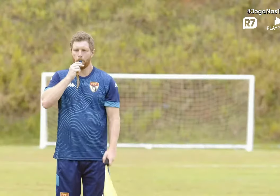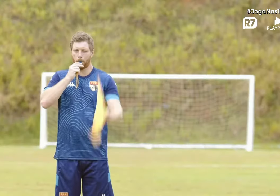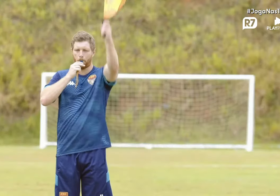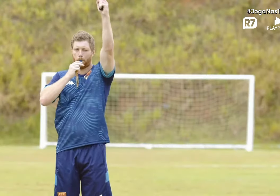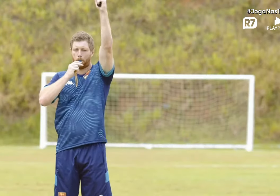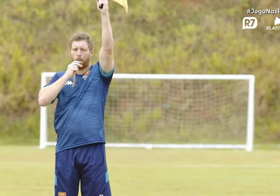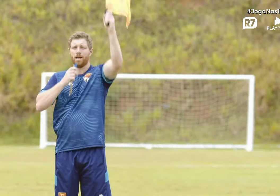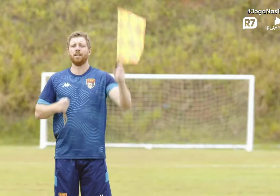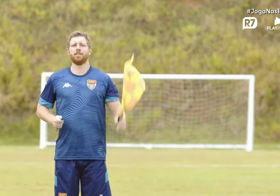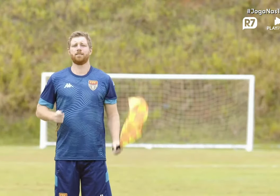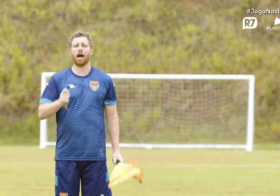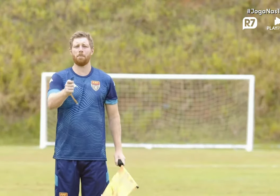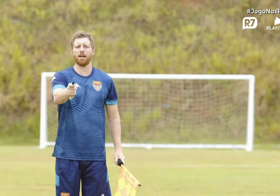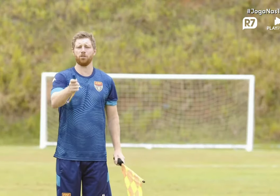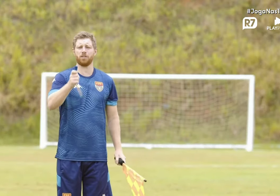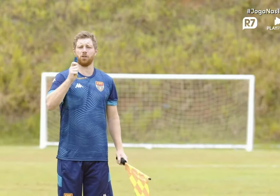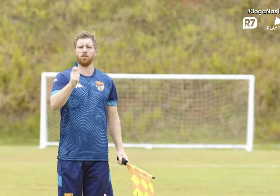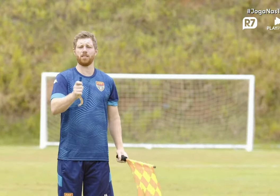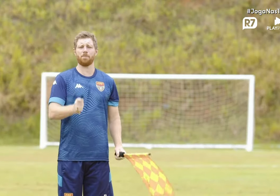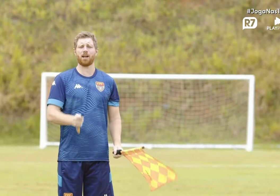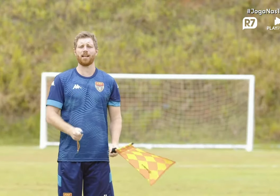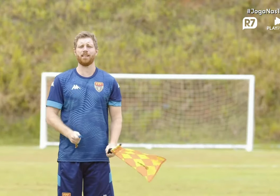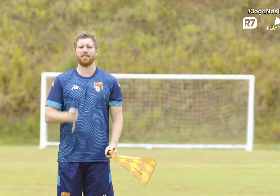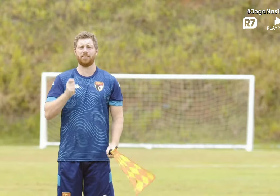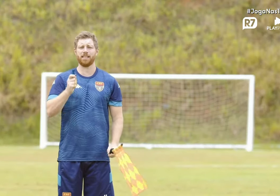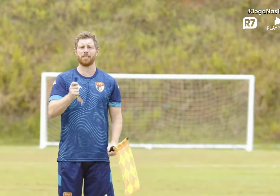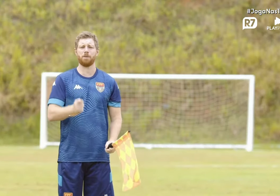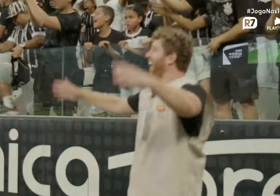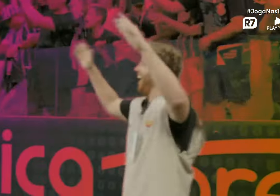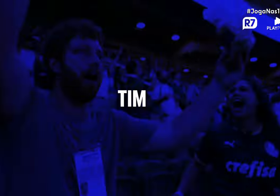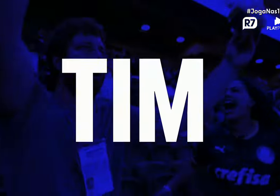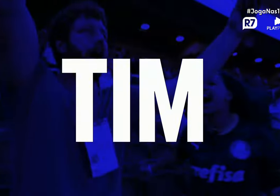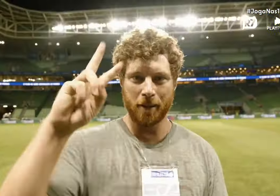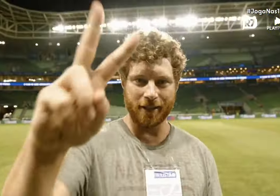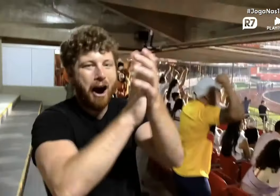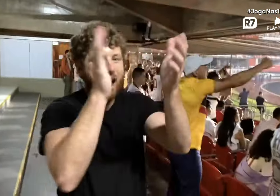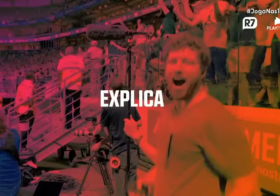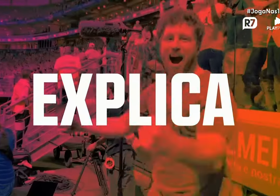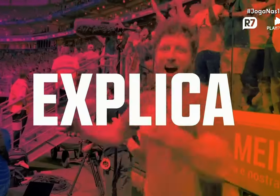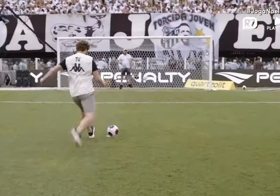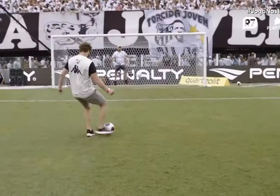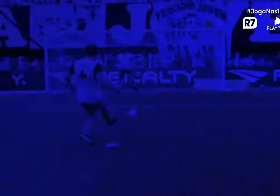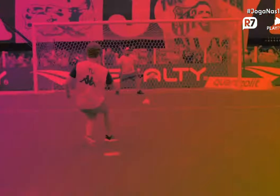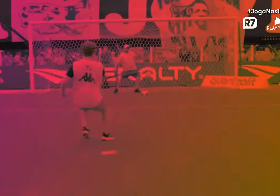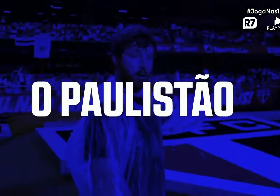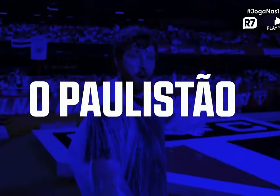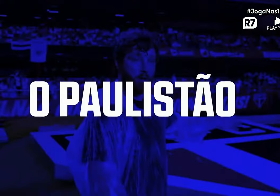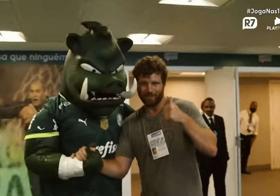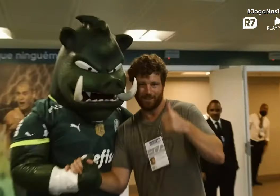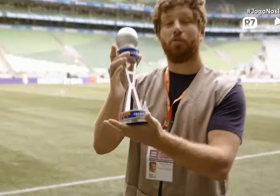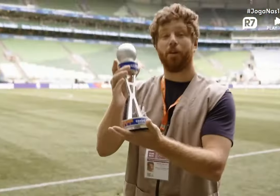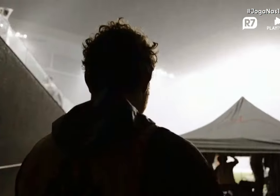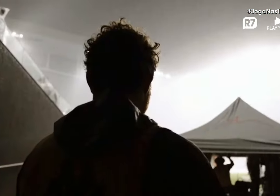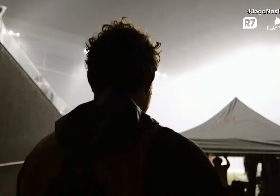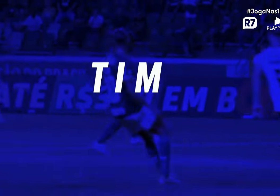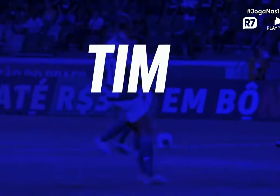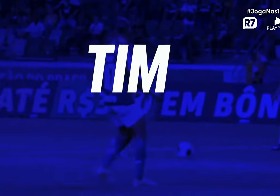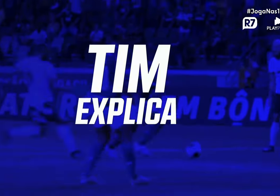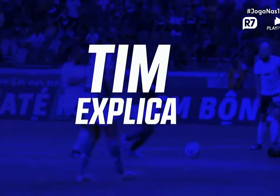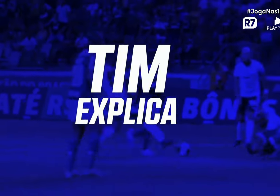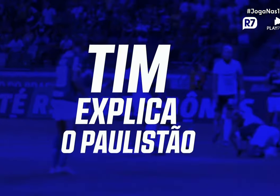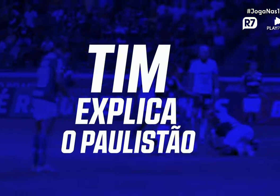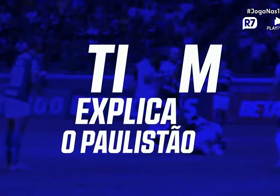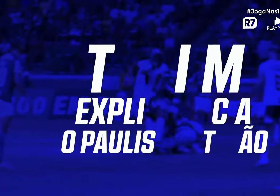futebol. Está aberto a segunda temporada de Tim Explica o Paulistão. E se você não assista, é cartão vermelho.